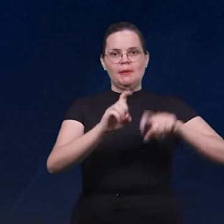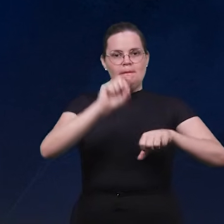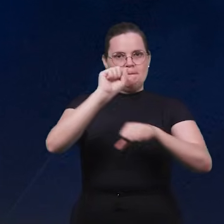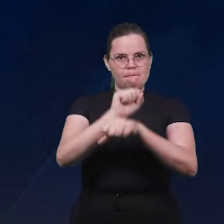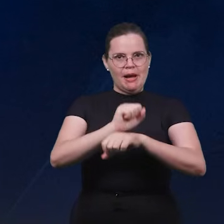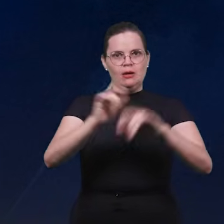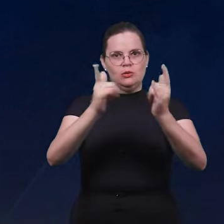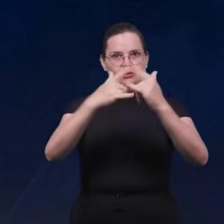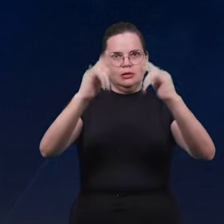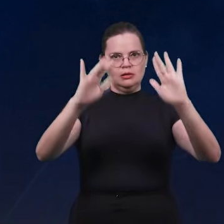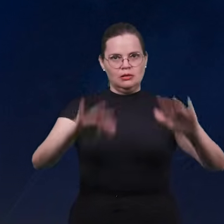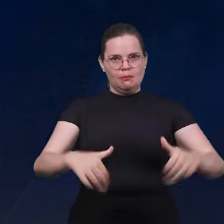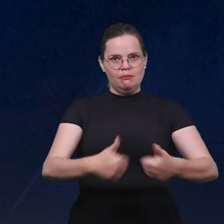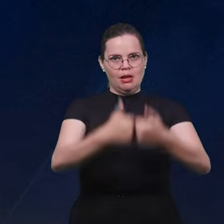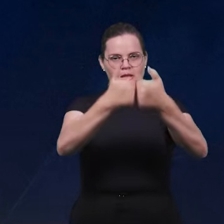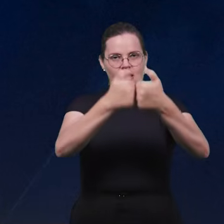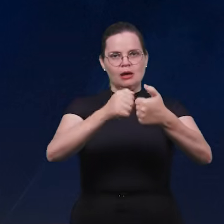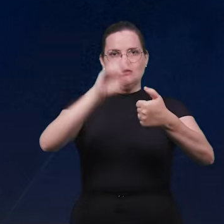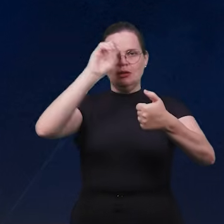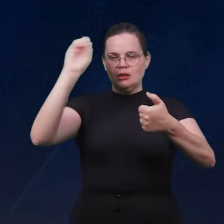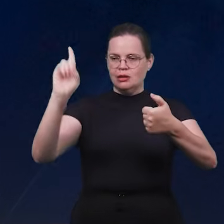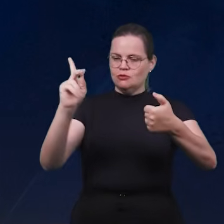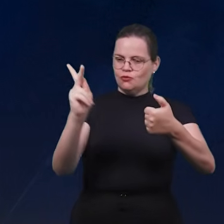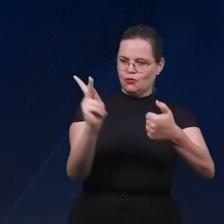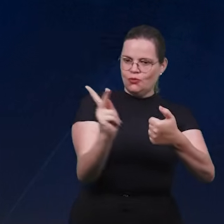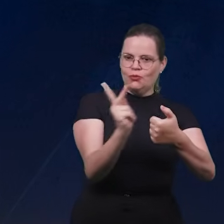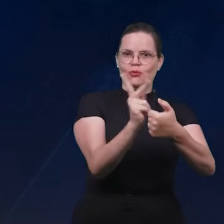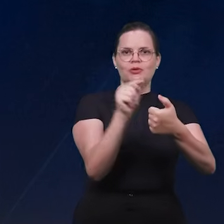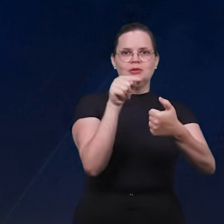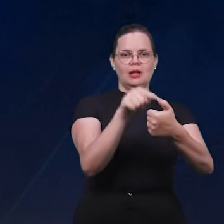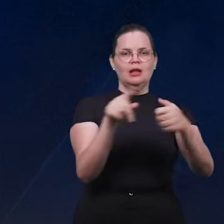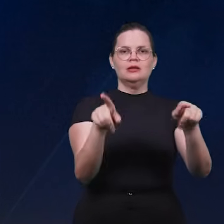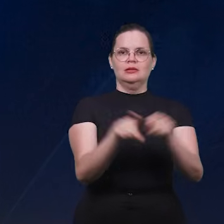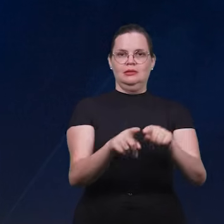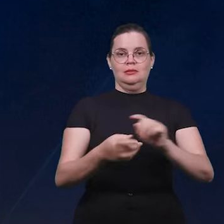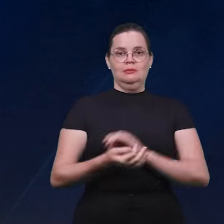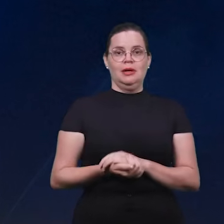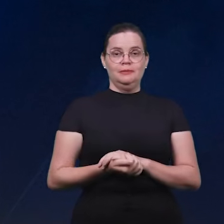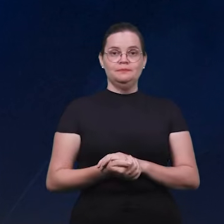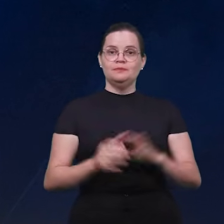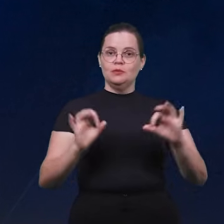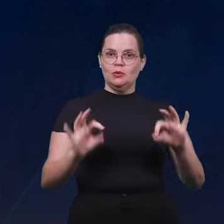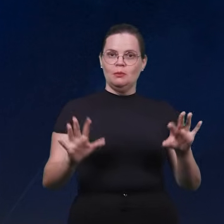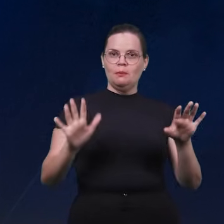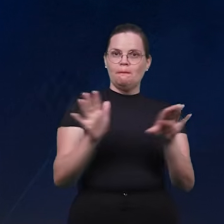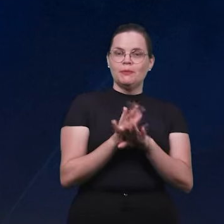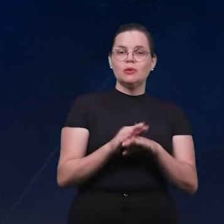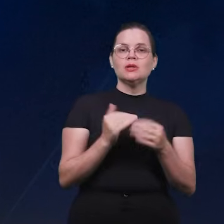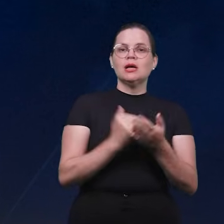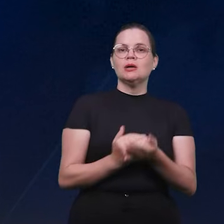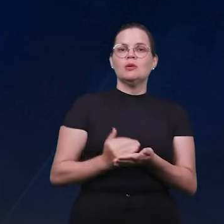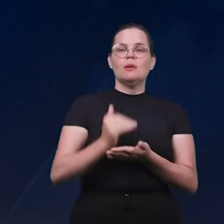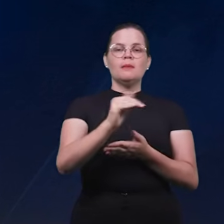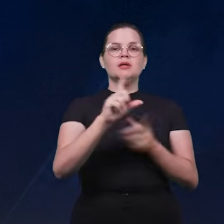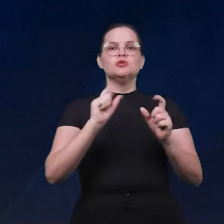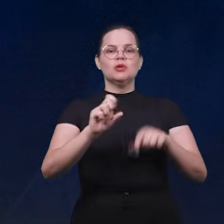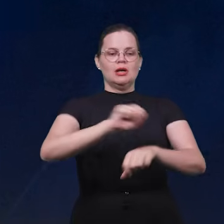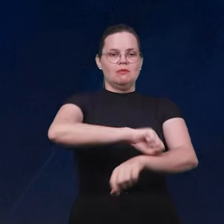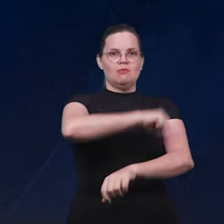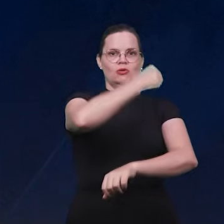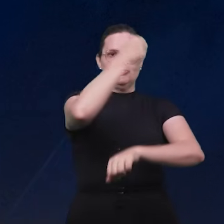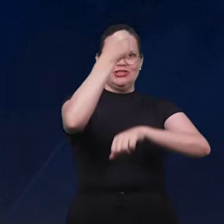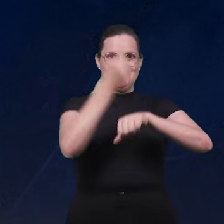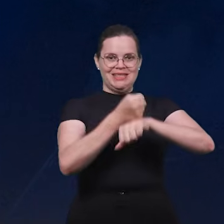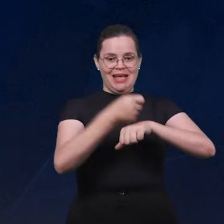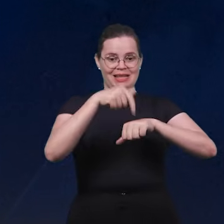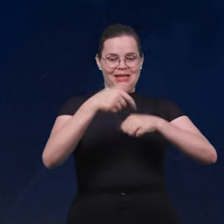Jacó, também chamados de filhos de Israel, partem do Monte Sinai em direção a Cádiz Barneia, como